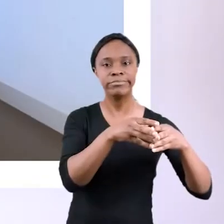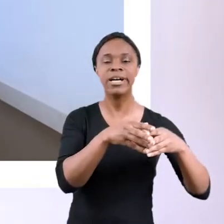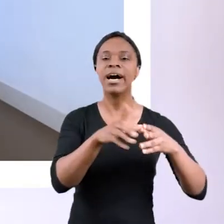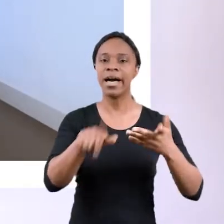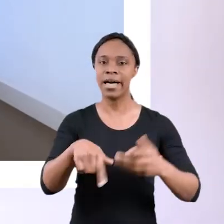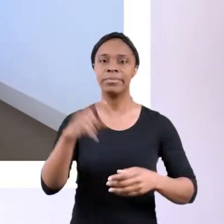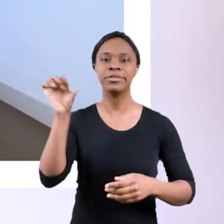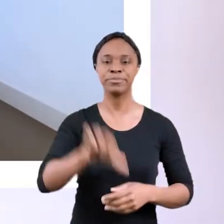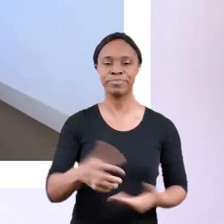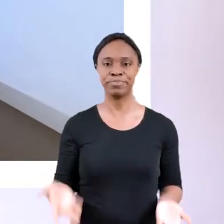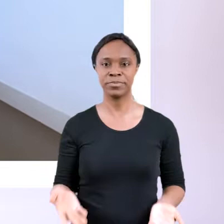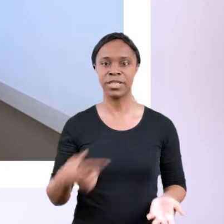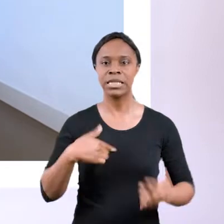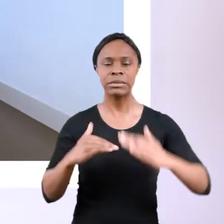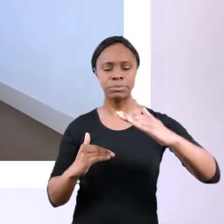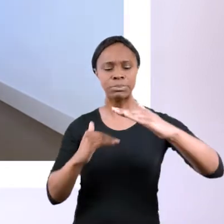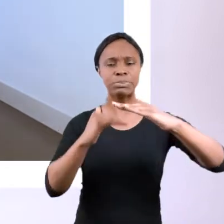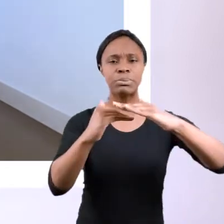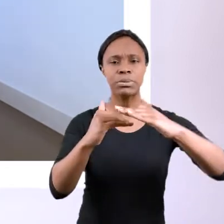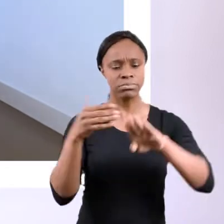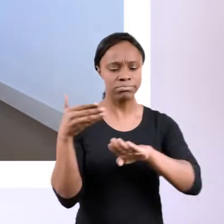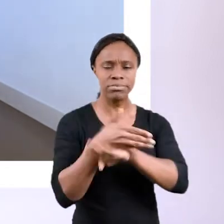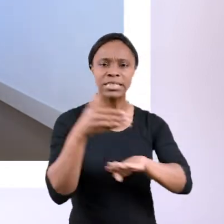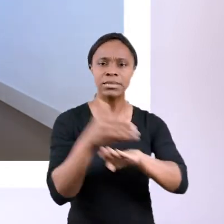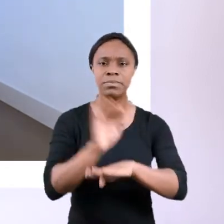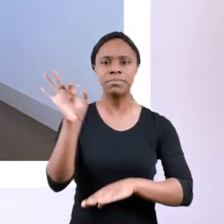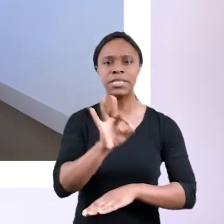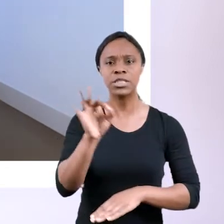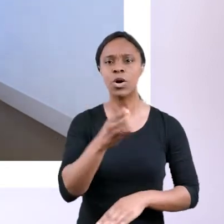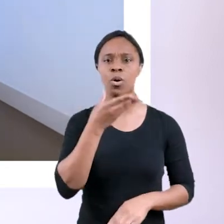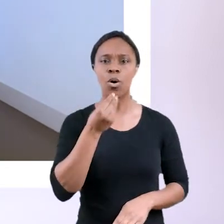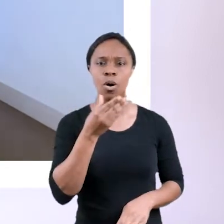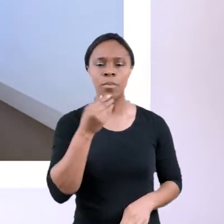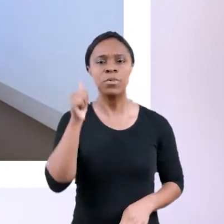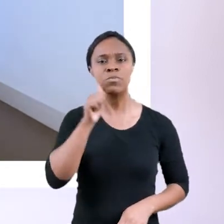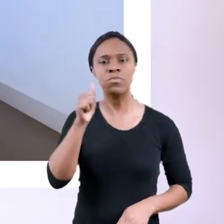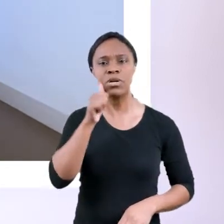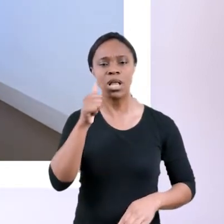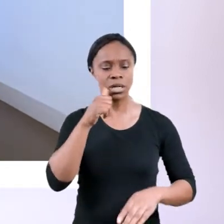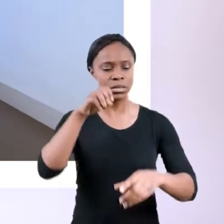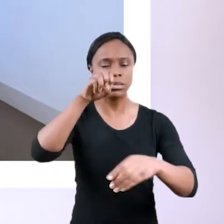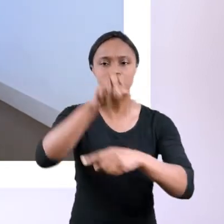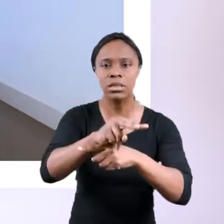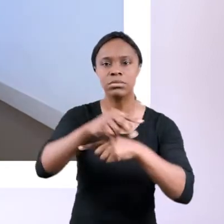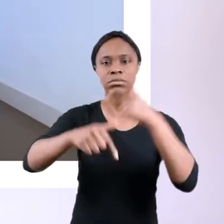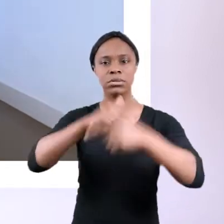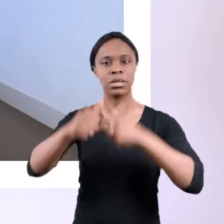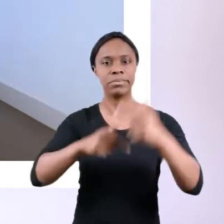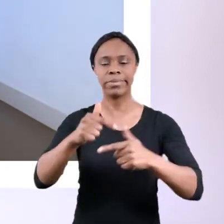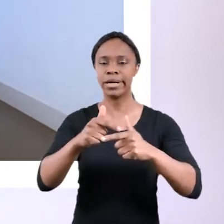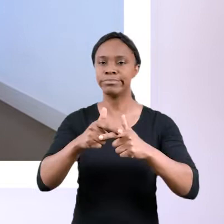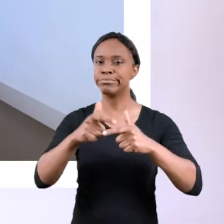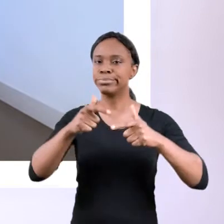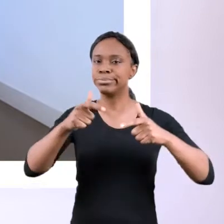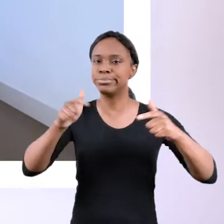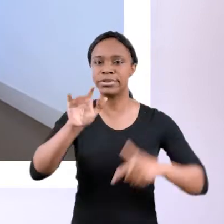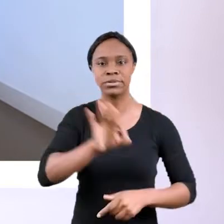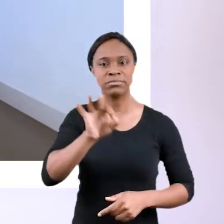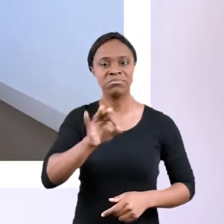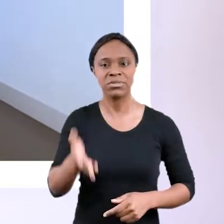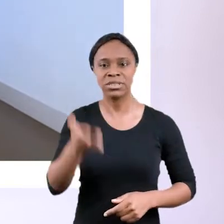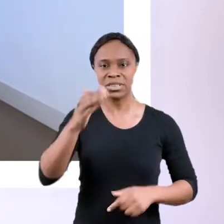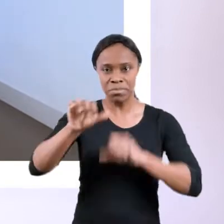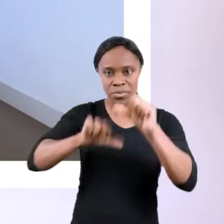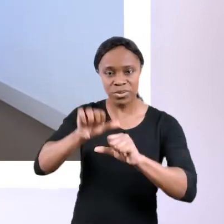A desigualdade na taxa de participação de mulheres e homens no mercado de trabalho é alta e não muda ao longo do tempo, não.